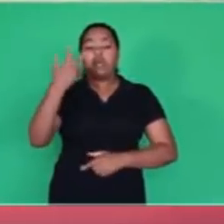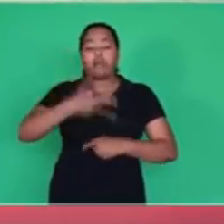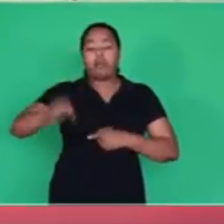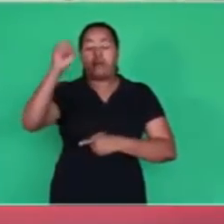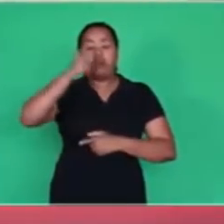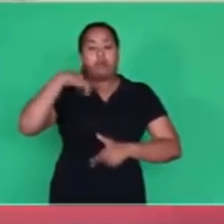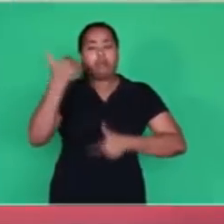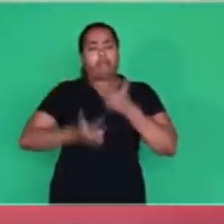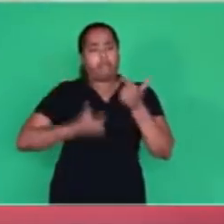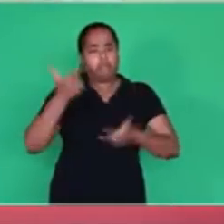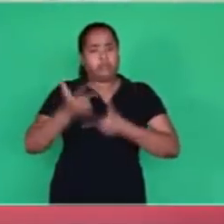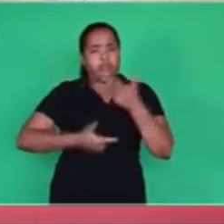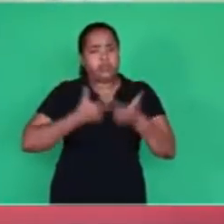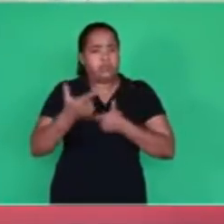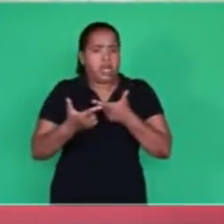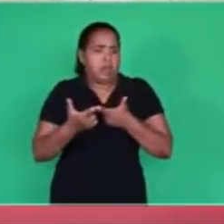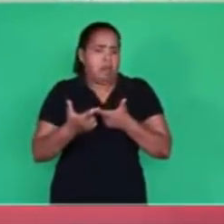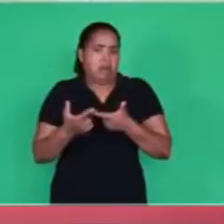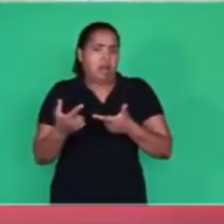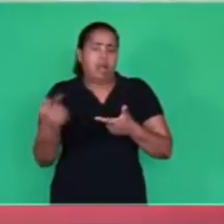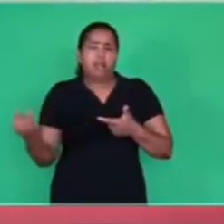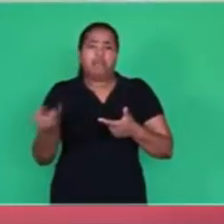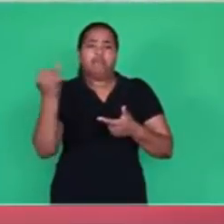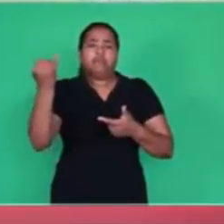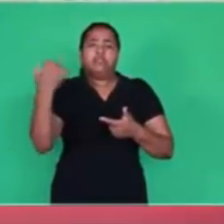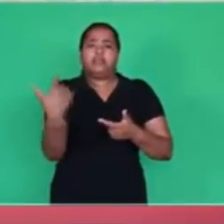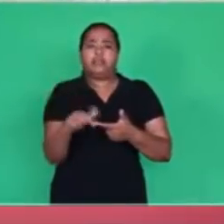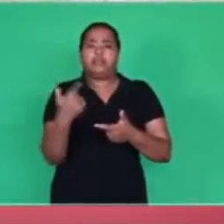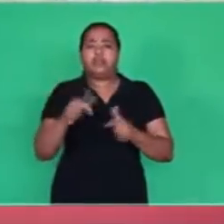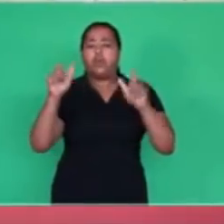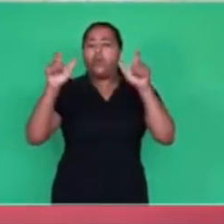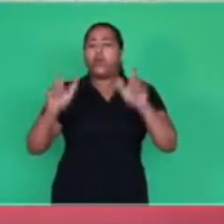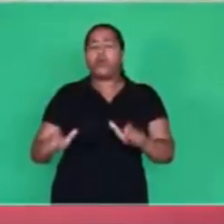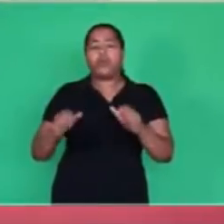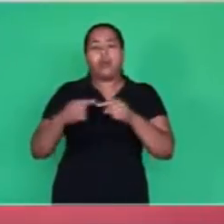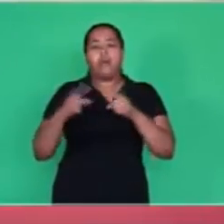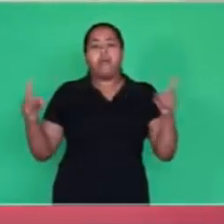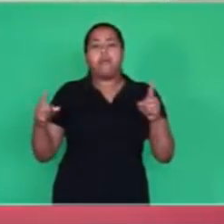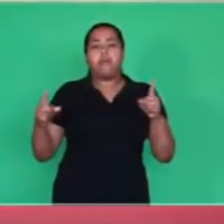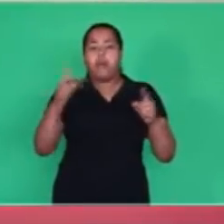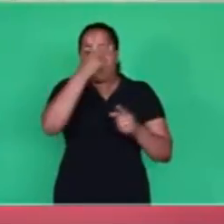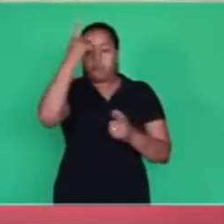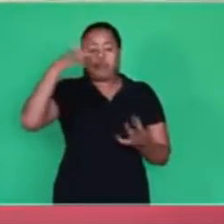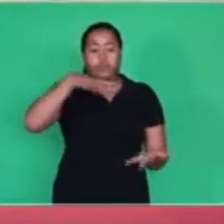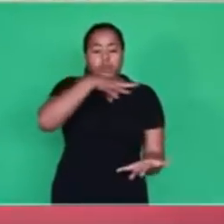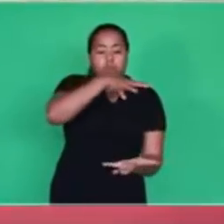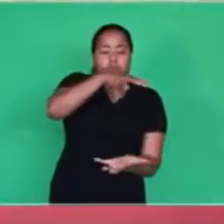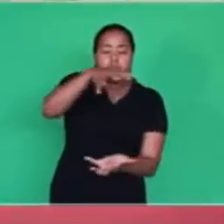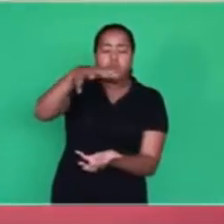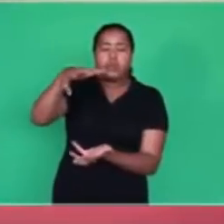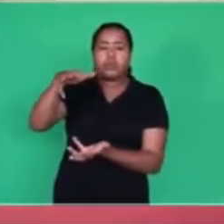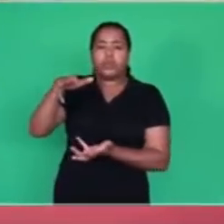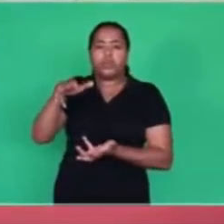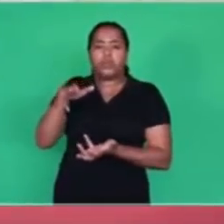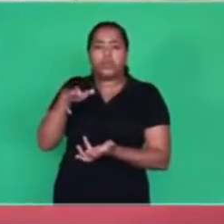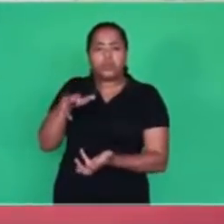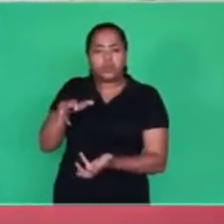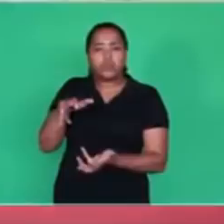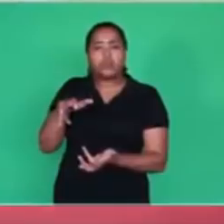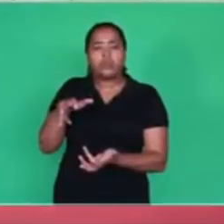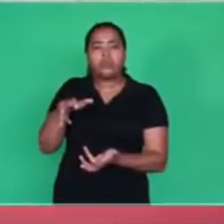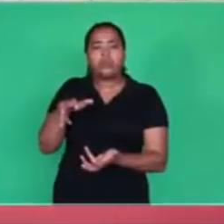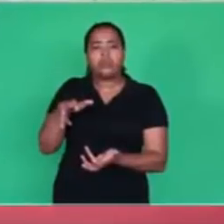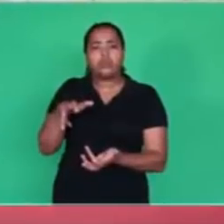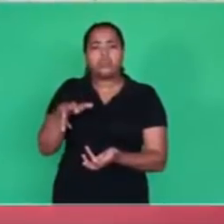estão no Vale de Jezreel, onde eles estiverem. O mundo inteiro vai oferecer que já ofereceu. Né? Nós não sabemos